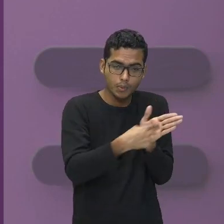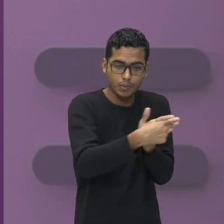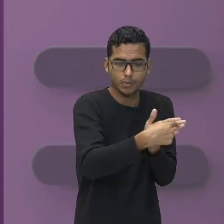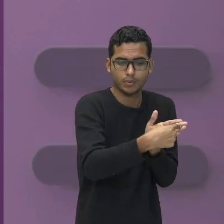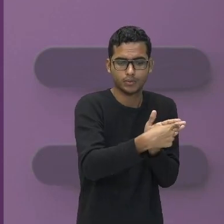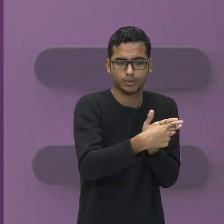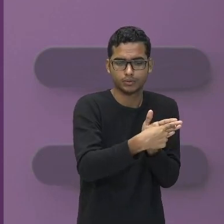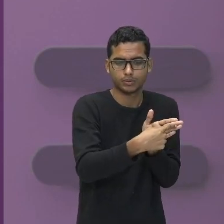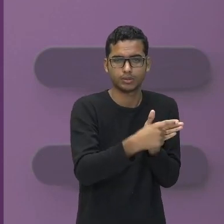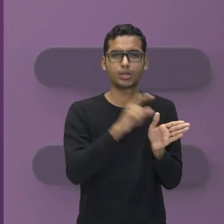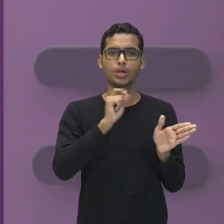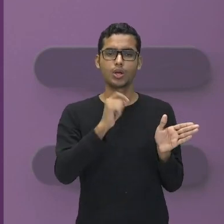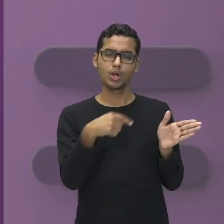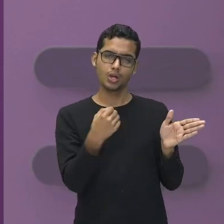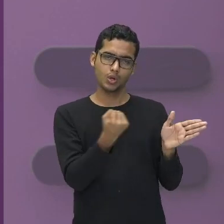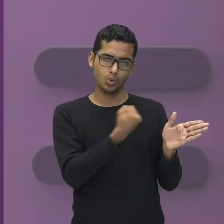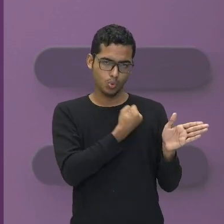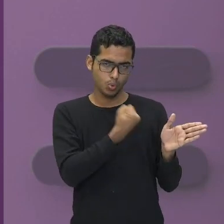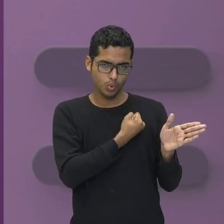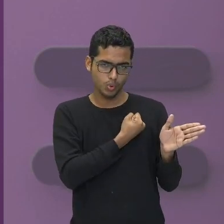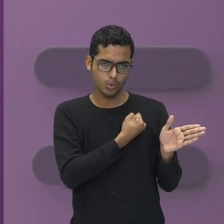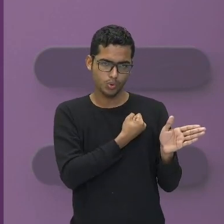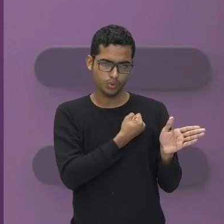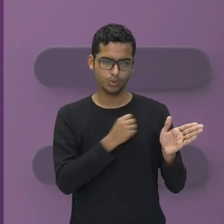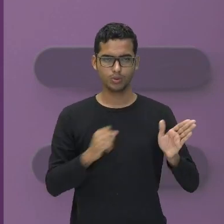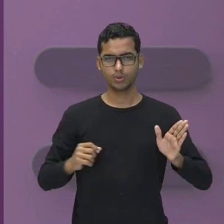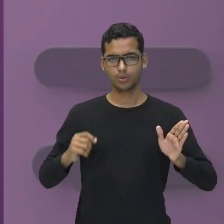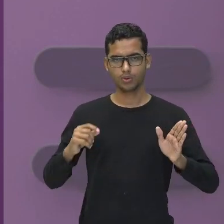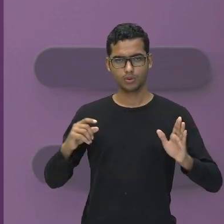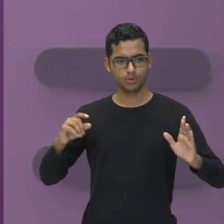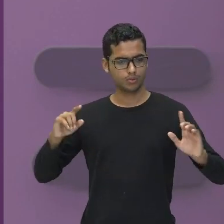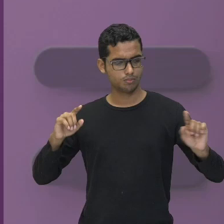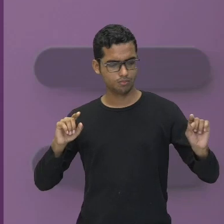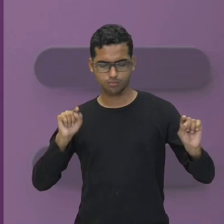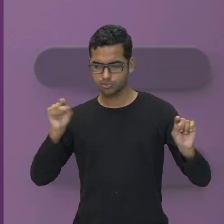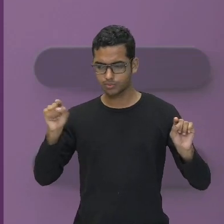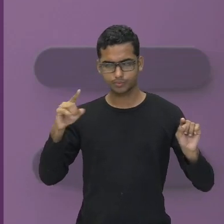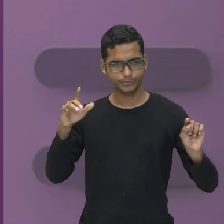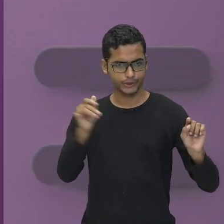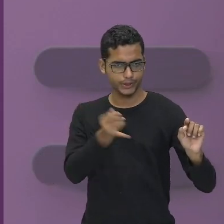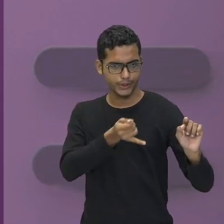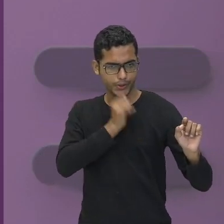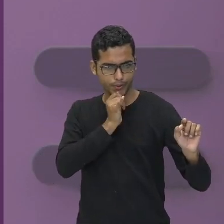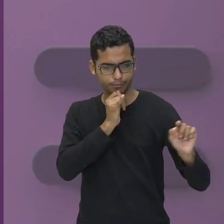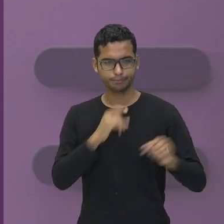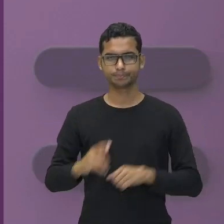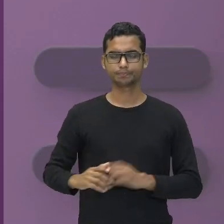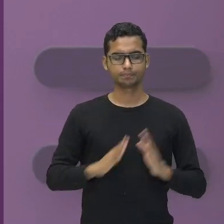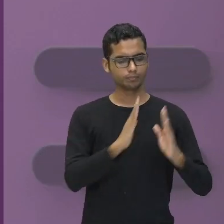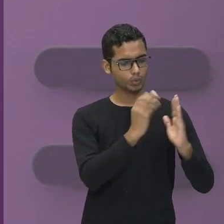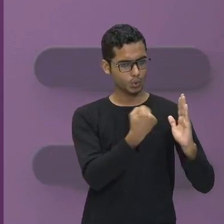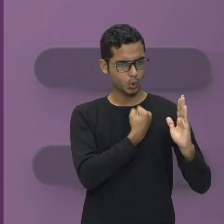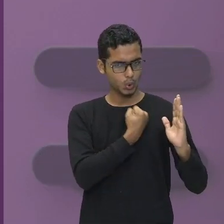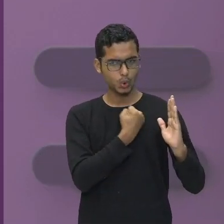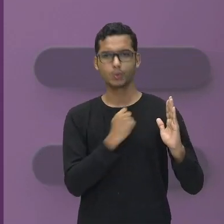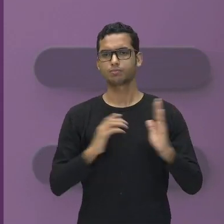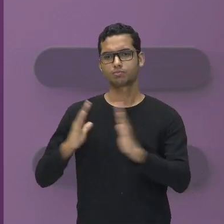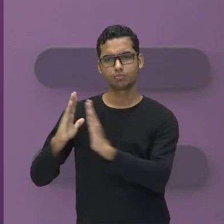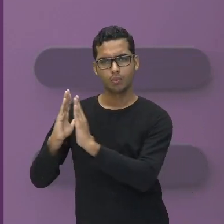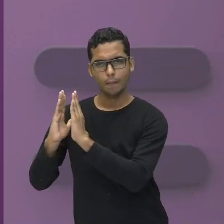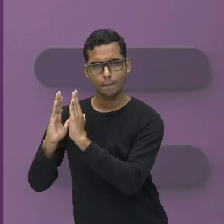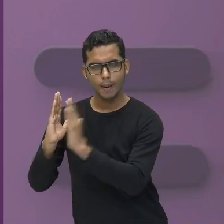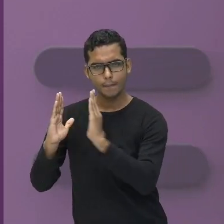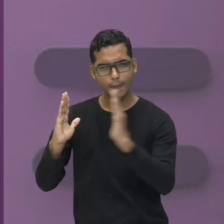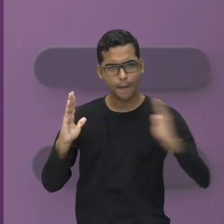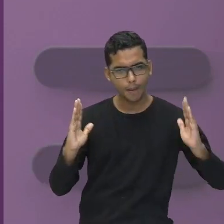alguns números entre os extremos, ou seja, eu tenho uma sequência numérica, só que aí eu